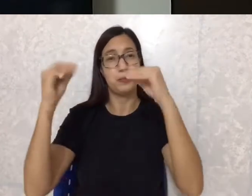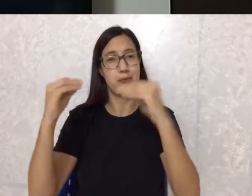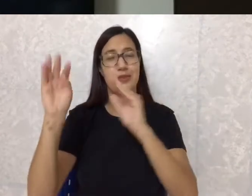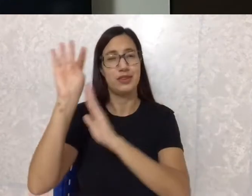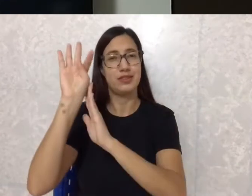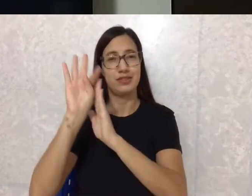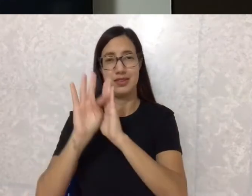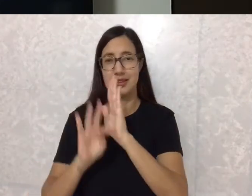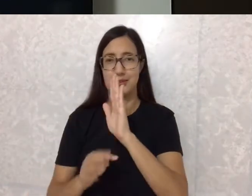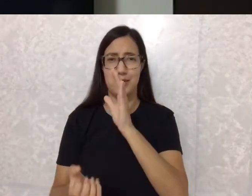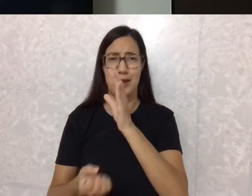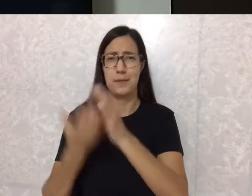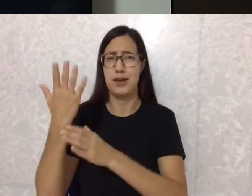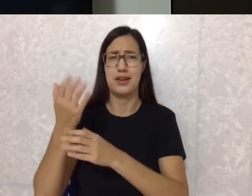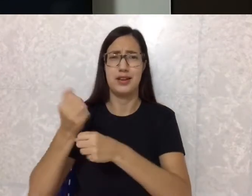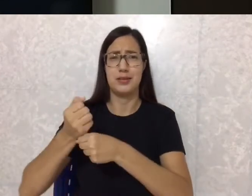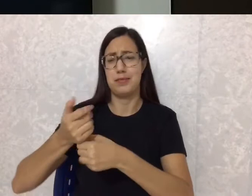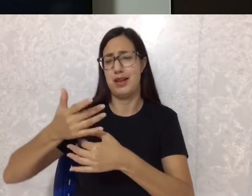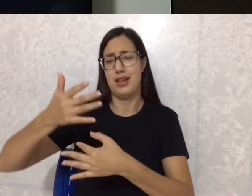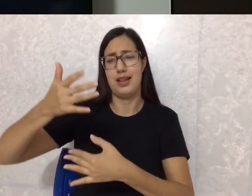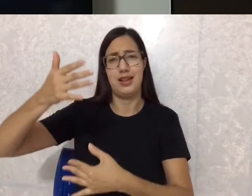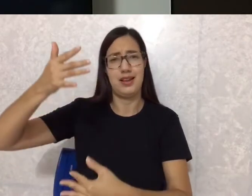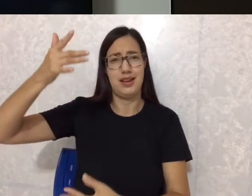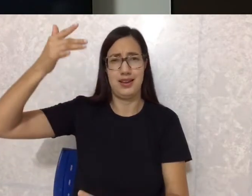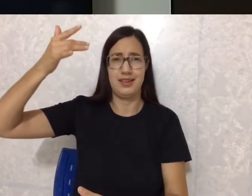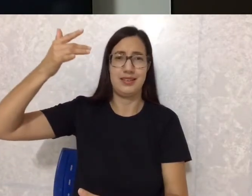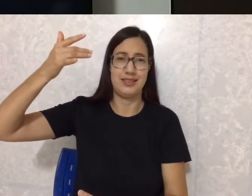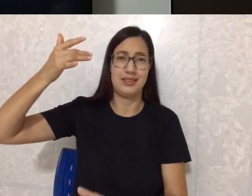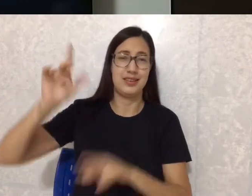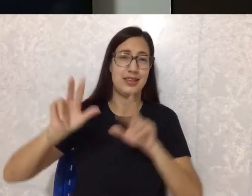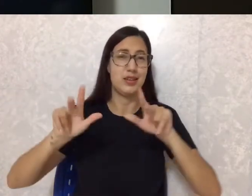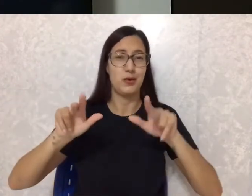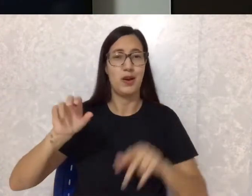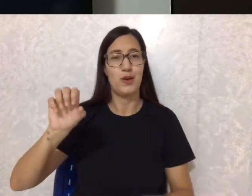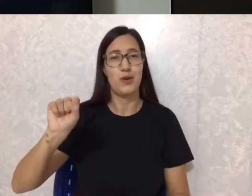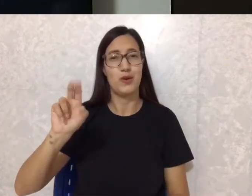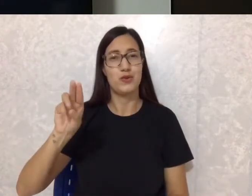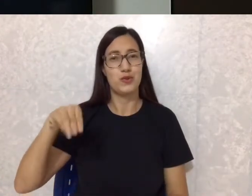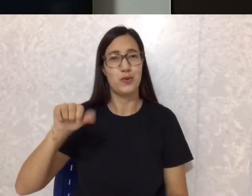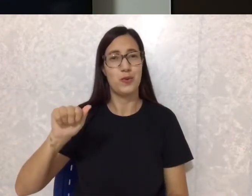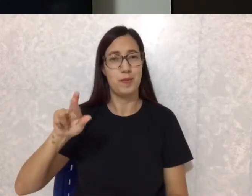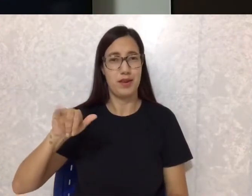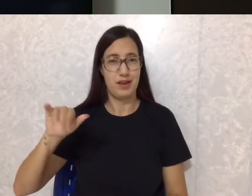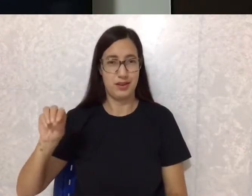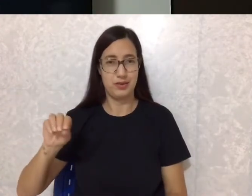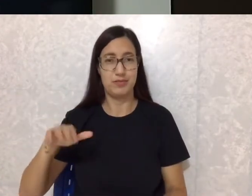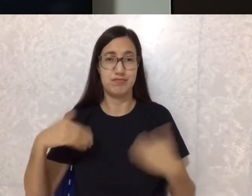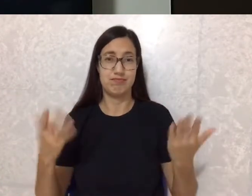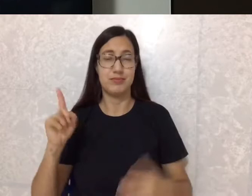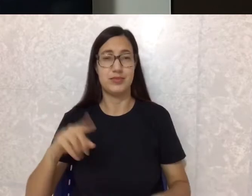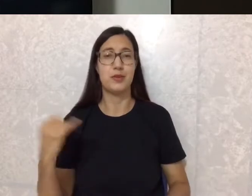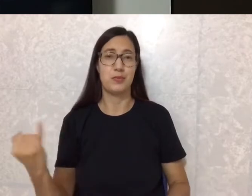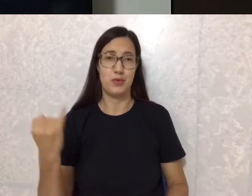de referência que vem no final, ela é construída pela tua ferramenta, assim como o sumário é construído. Então, assim, é bom você conhecer as regras para você